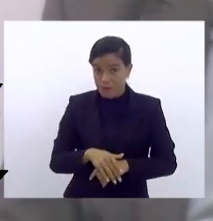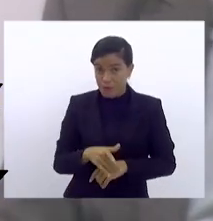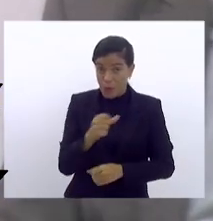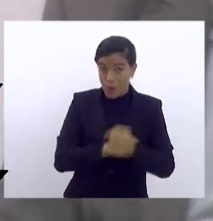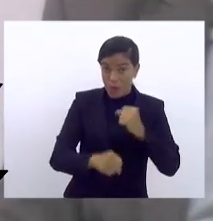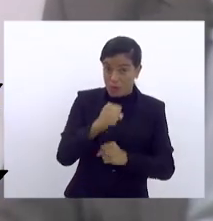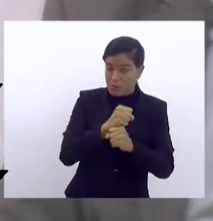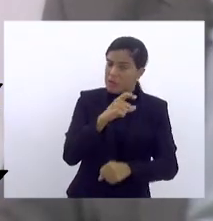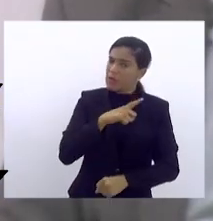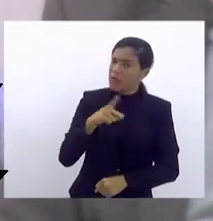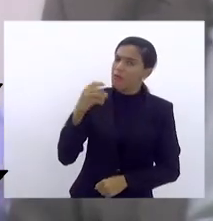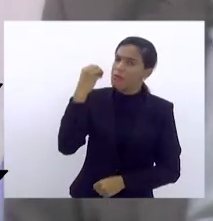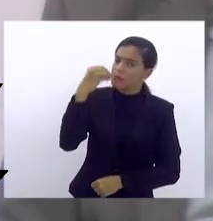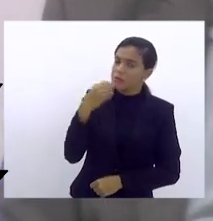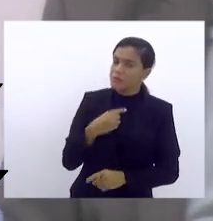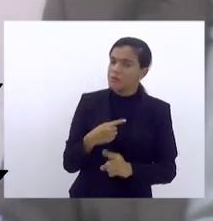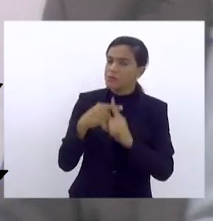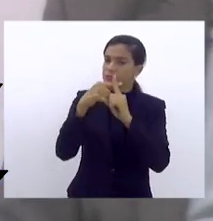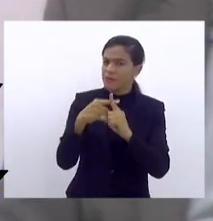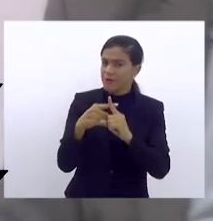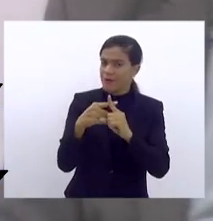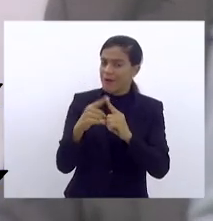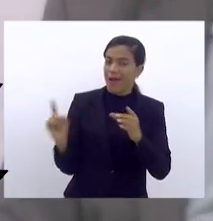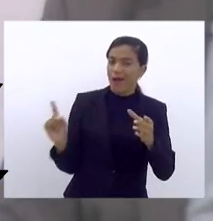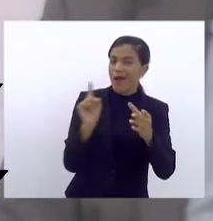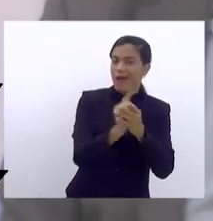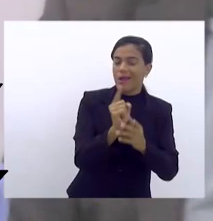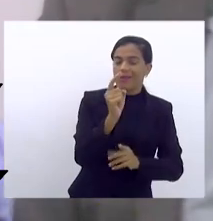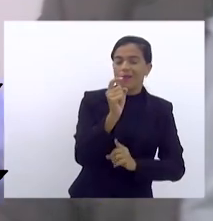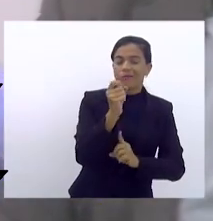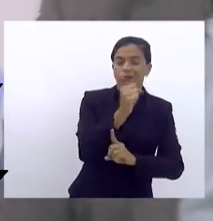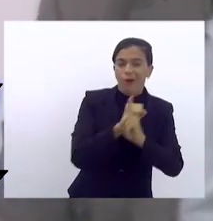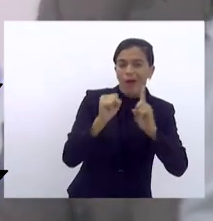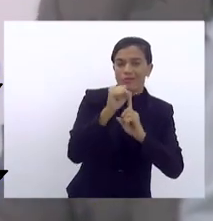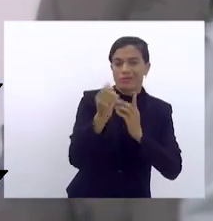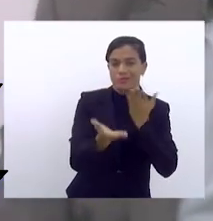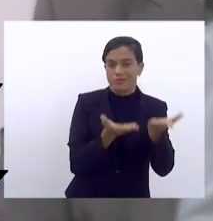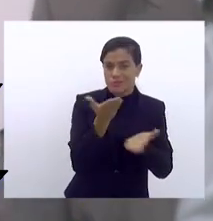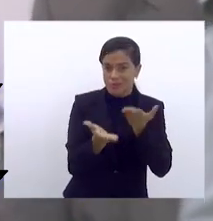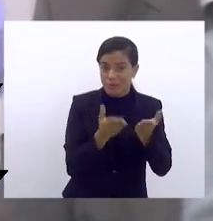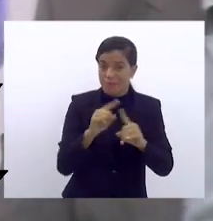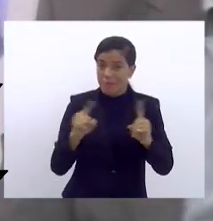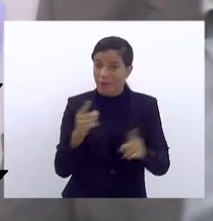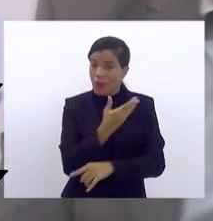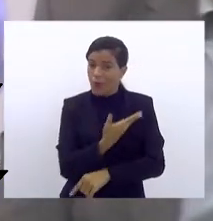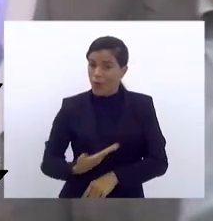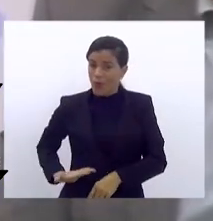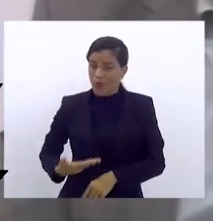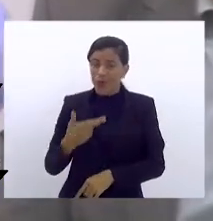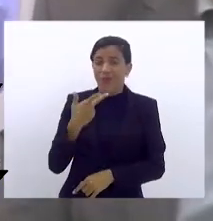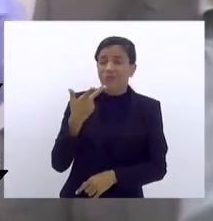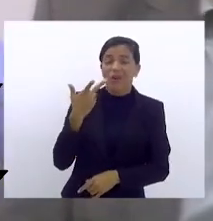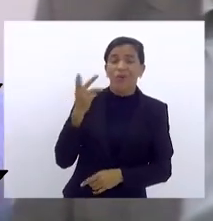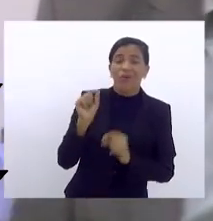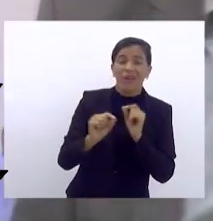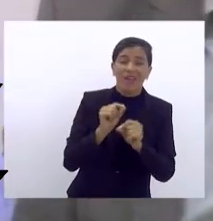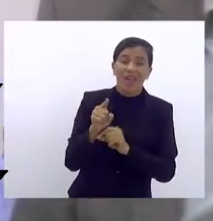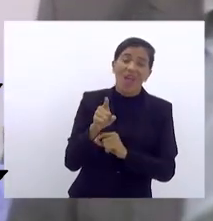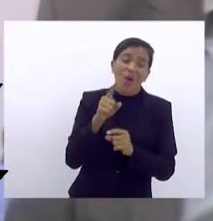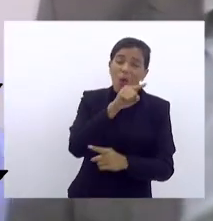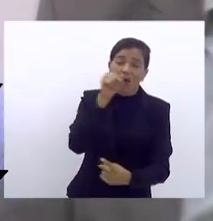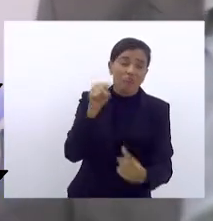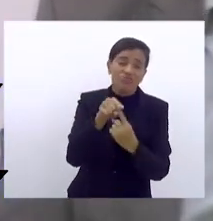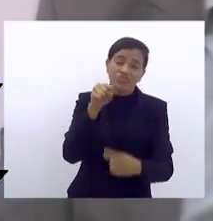positiva com a presença dos assistentes sociais nas escolas infelizmente o governo nos deu demonstração de que aquilo não passava de uma ação eleitoreira